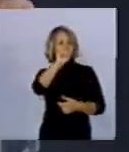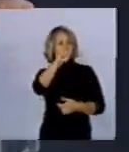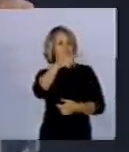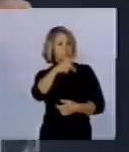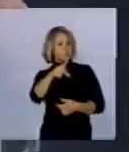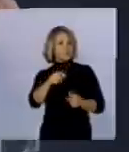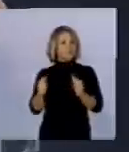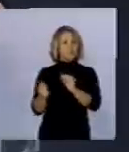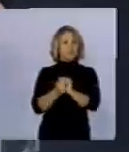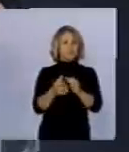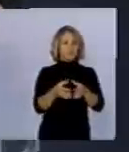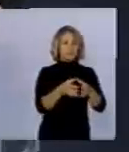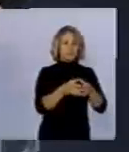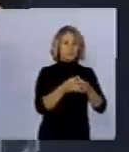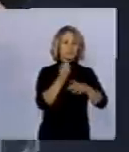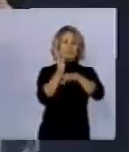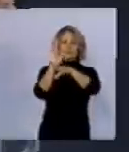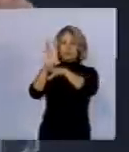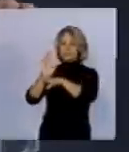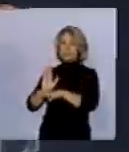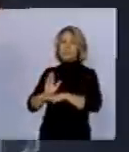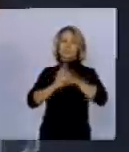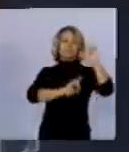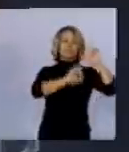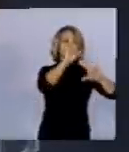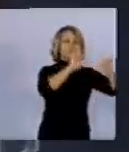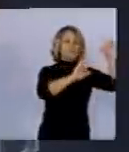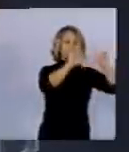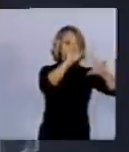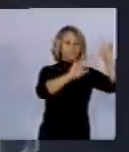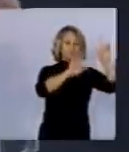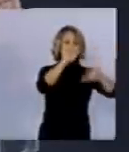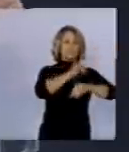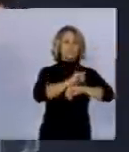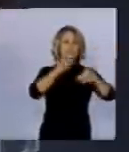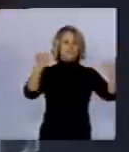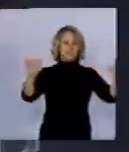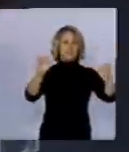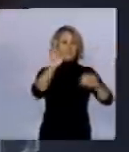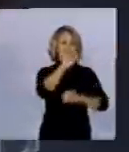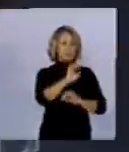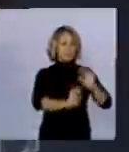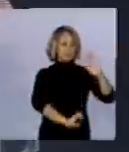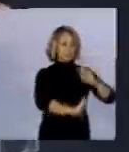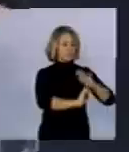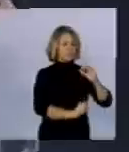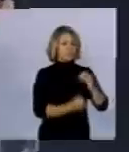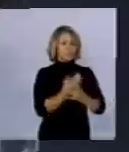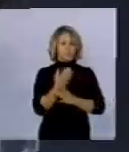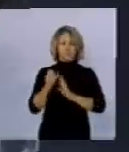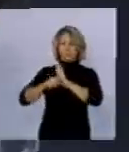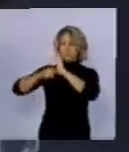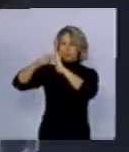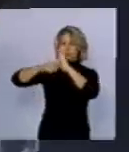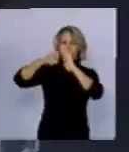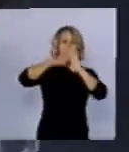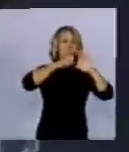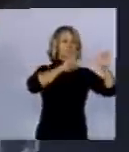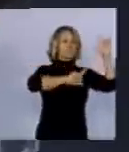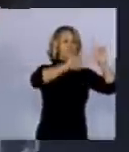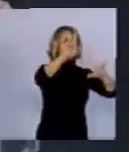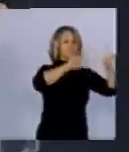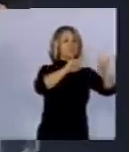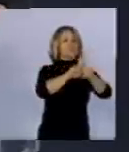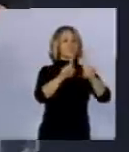mercado de Publicidade de cinema e de televisão e abrange não só empresas produtoras de conteúdo audiovisual mas também